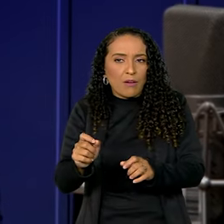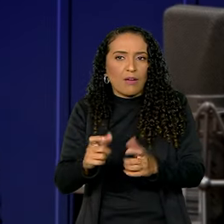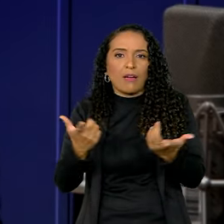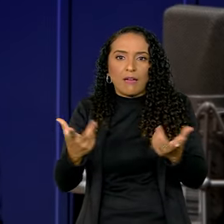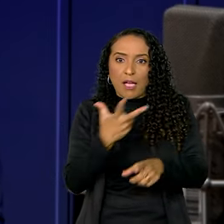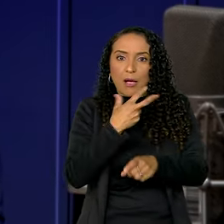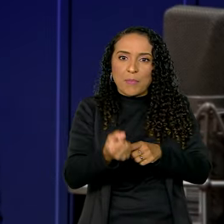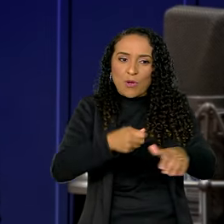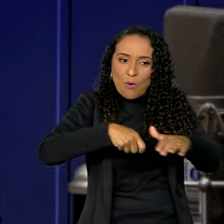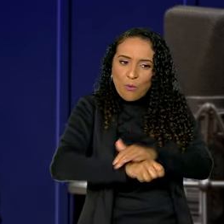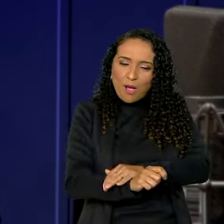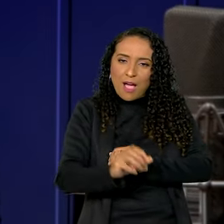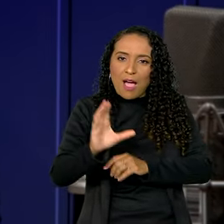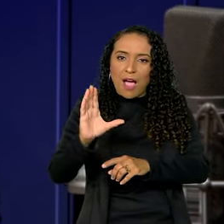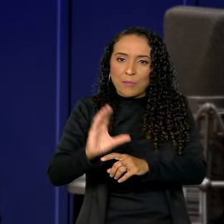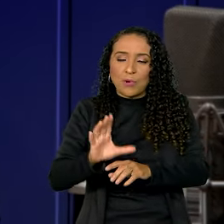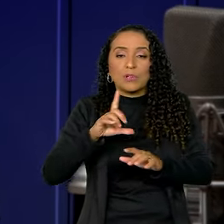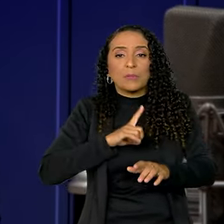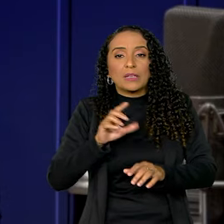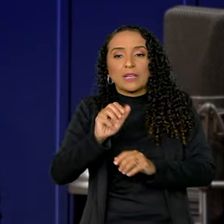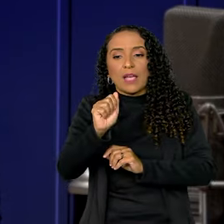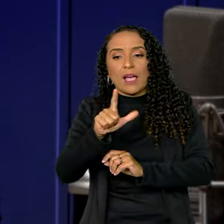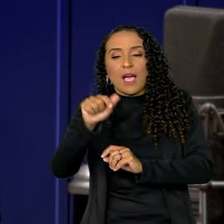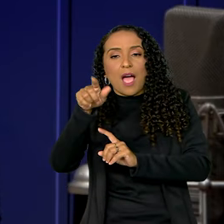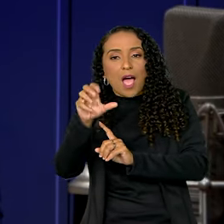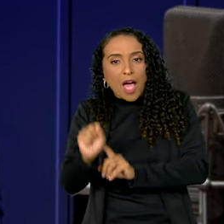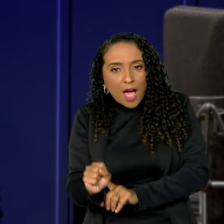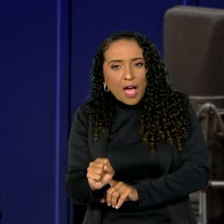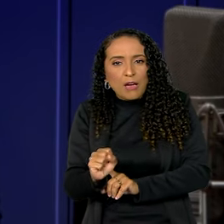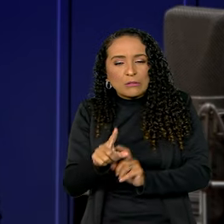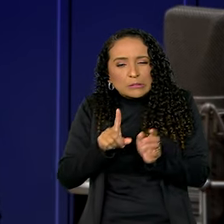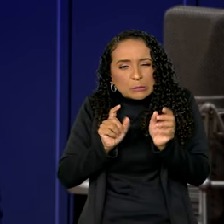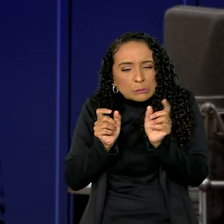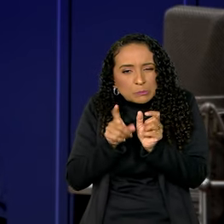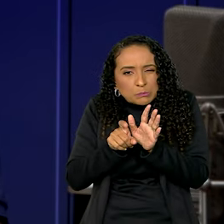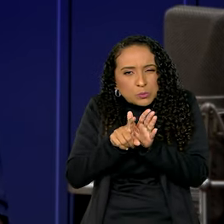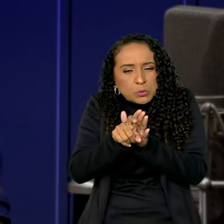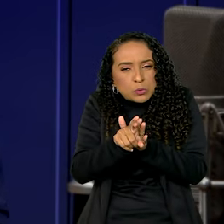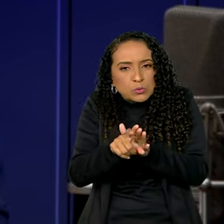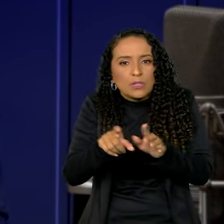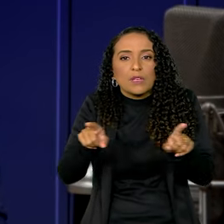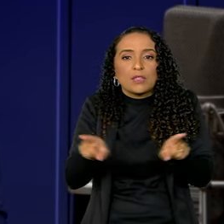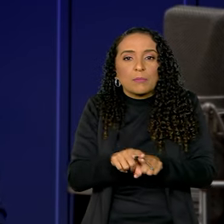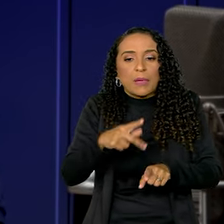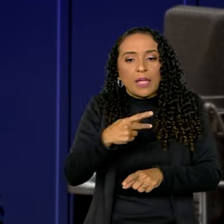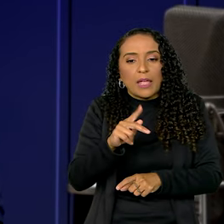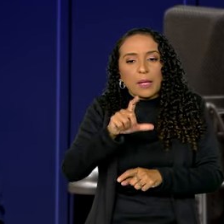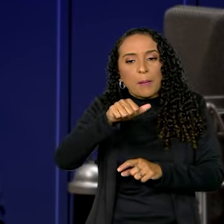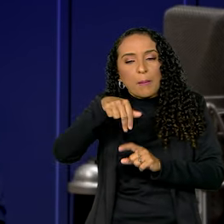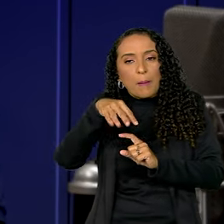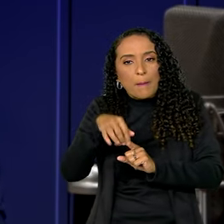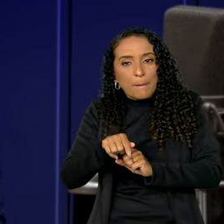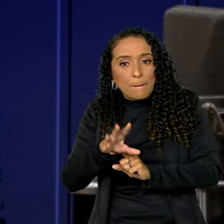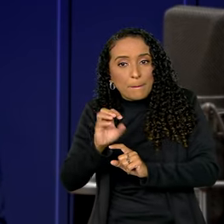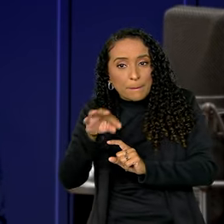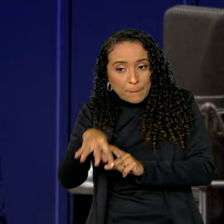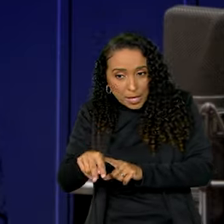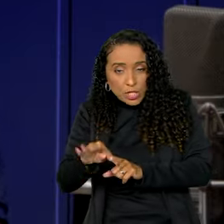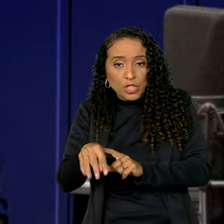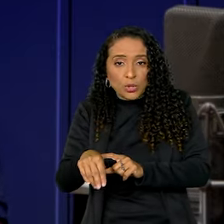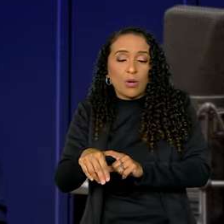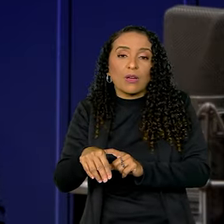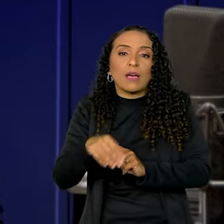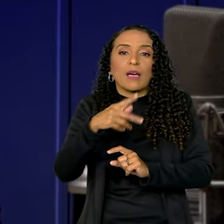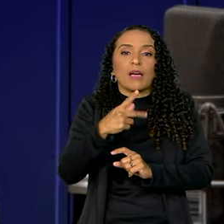estocagem de carbono mas a gente tem as algas a gente tem as microalgas e o Plâncton é muito importante porque embora ele seja